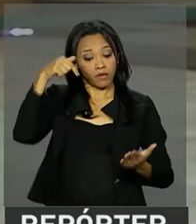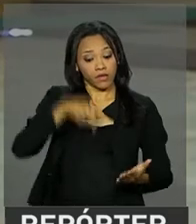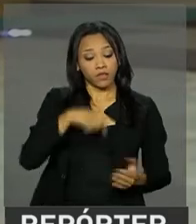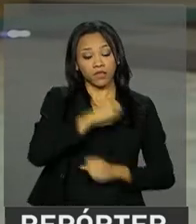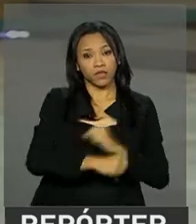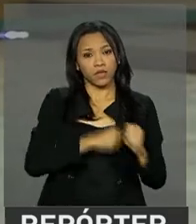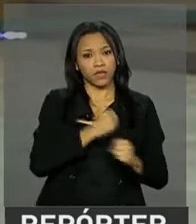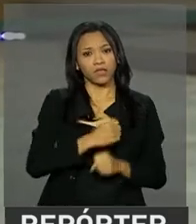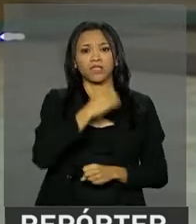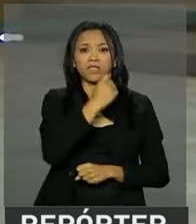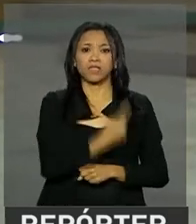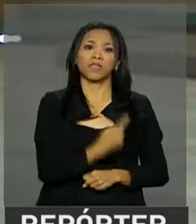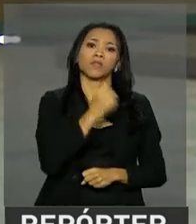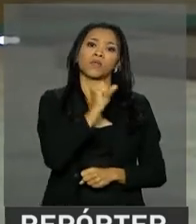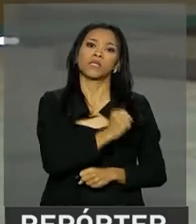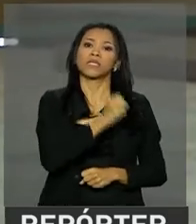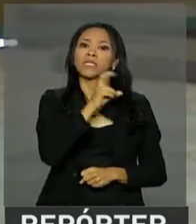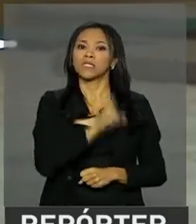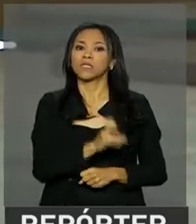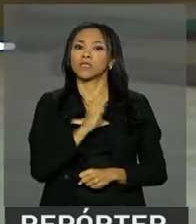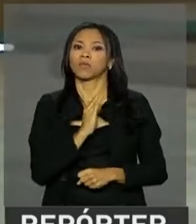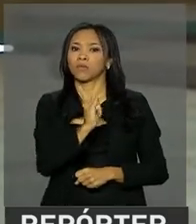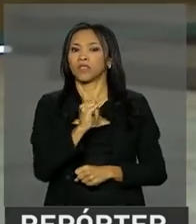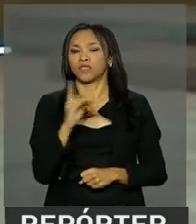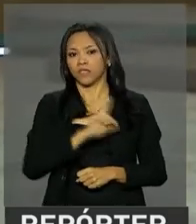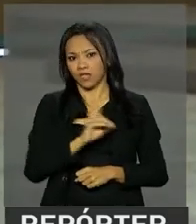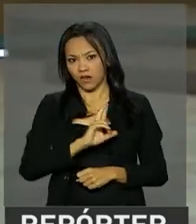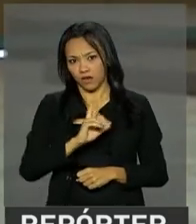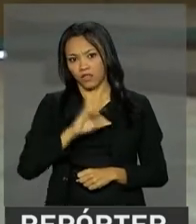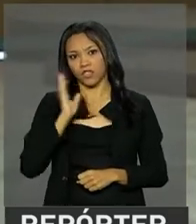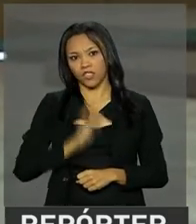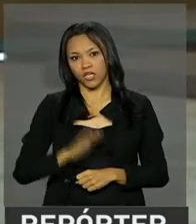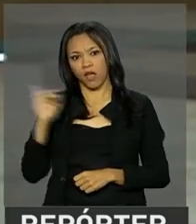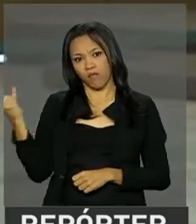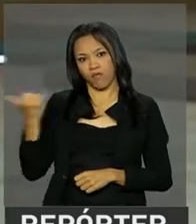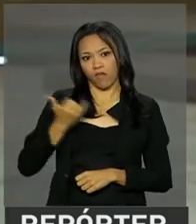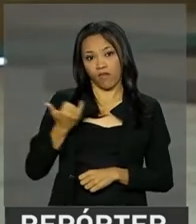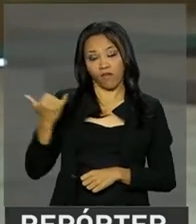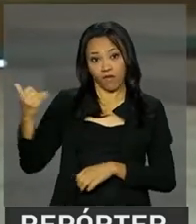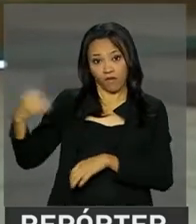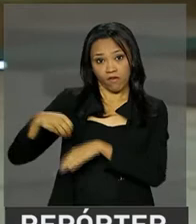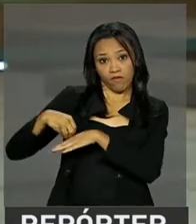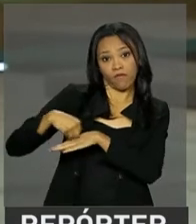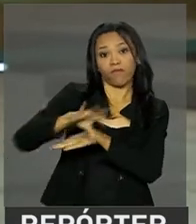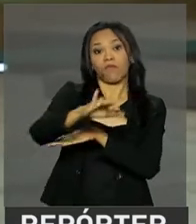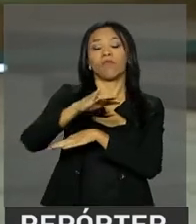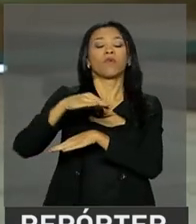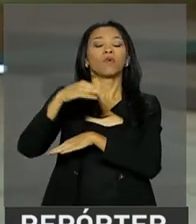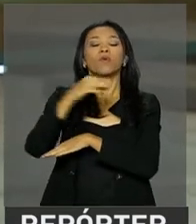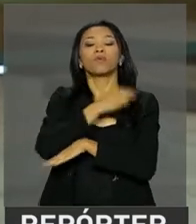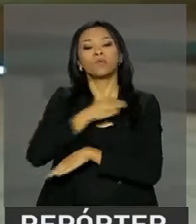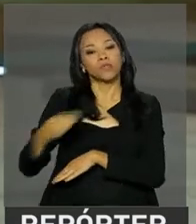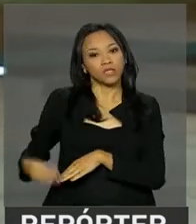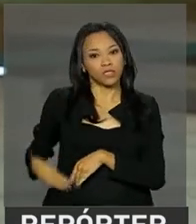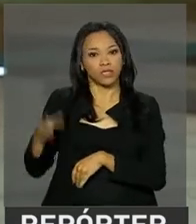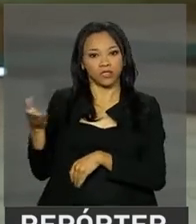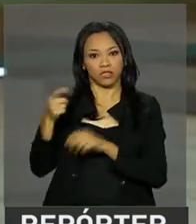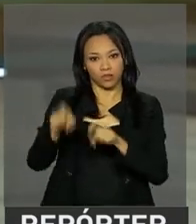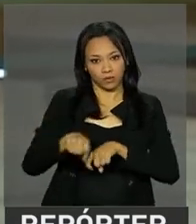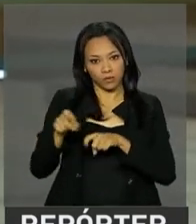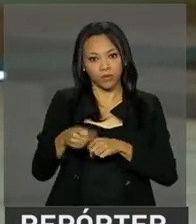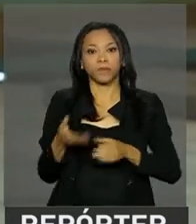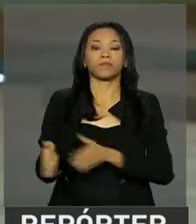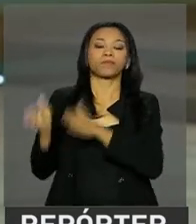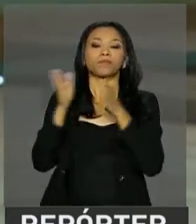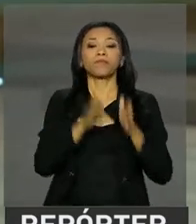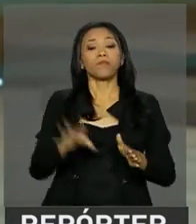185 bilhões de reais conforme informou o ministro da agricultura e pecuária bairro maggi na quarta